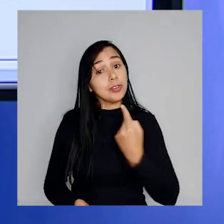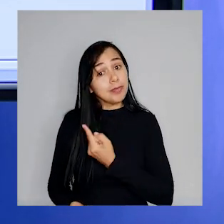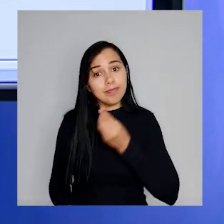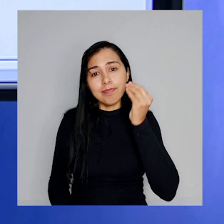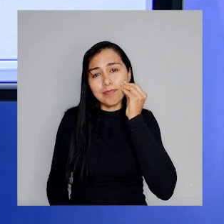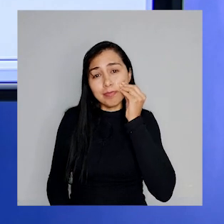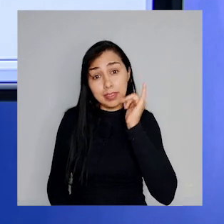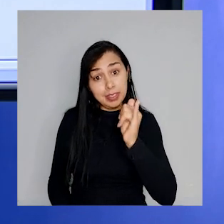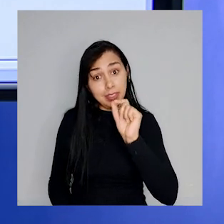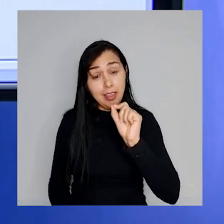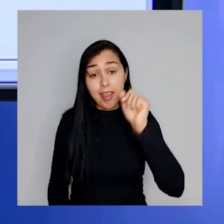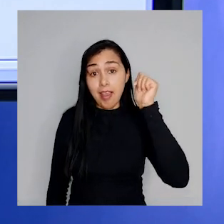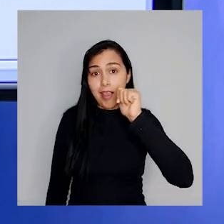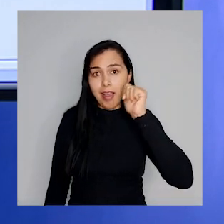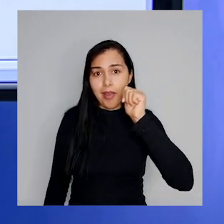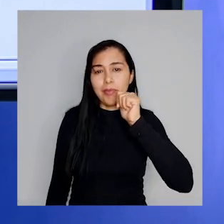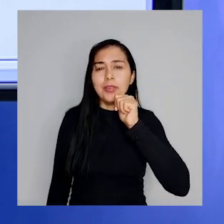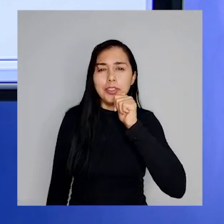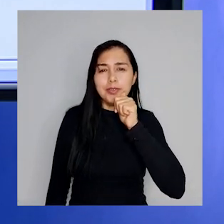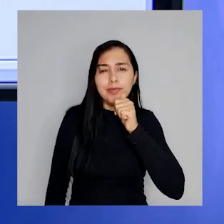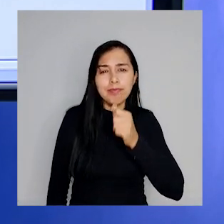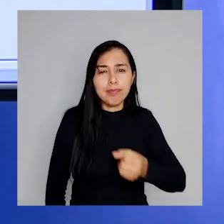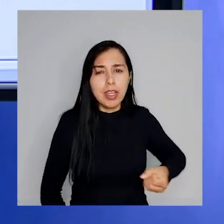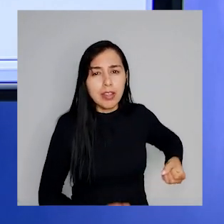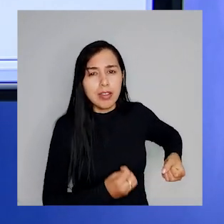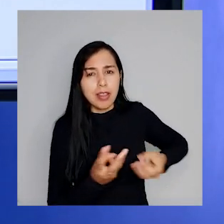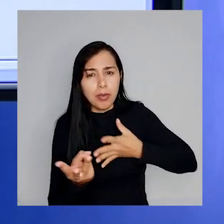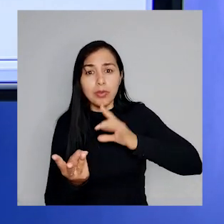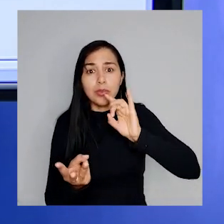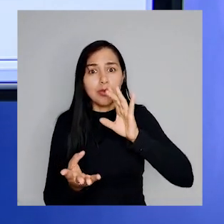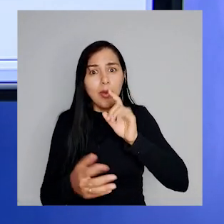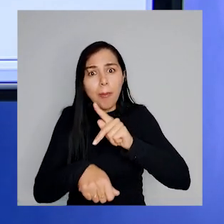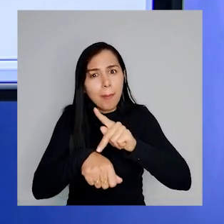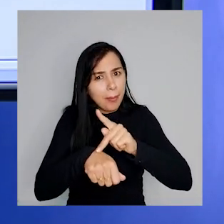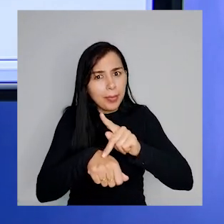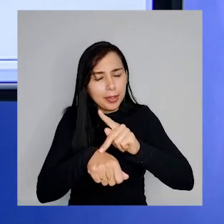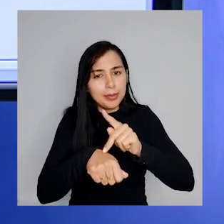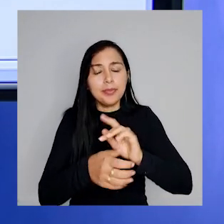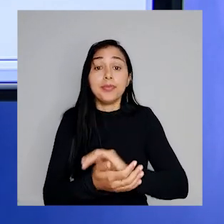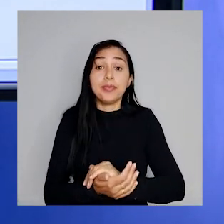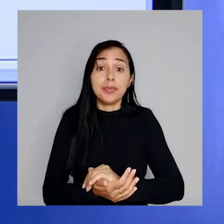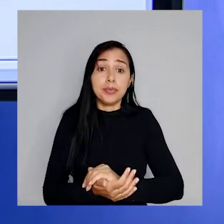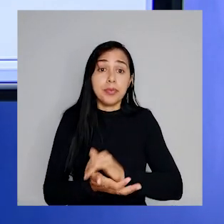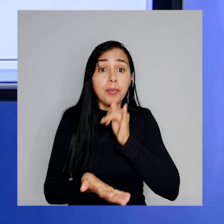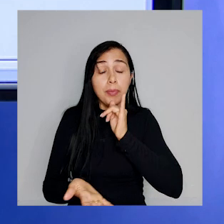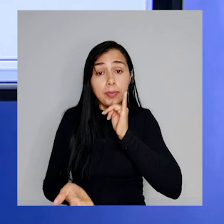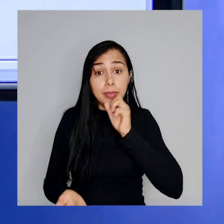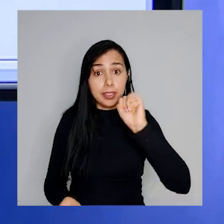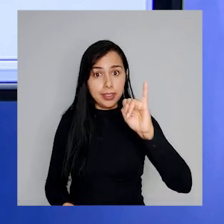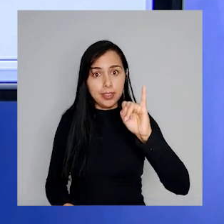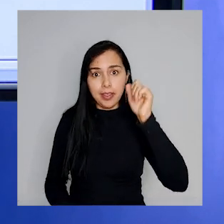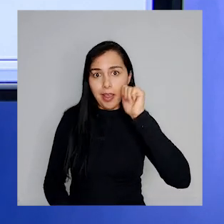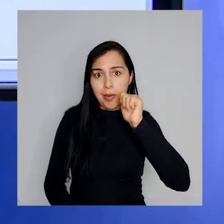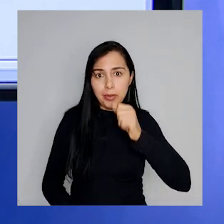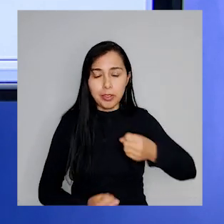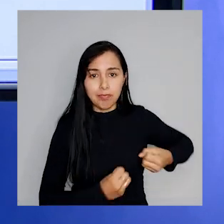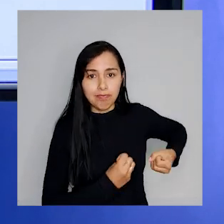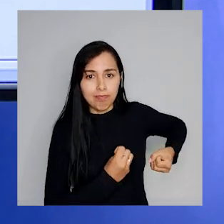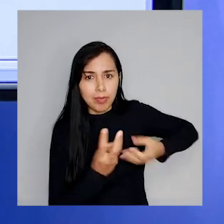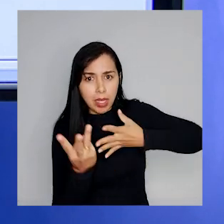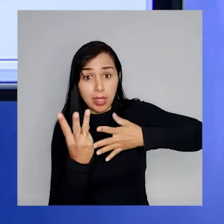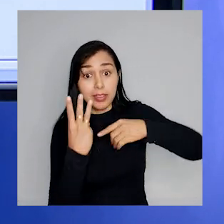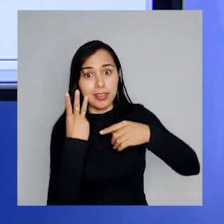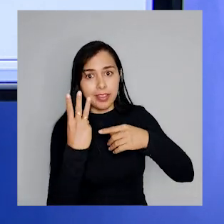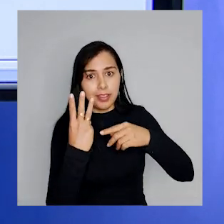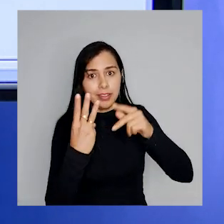derrubou somente pinos da cor preta depois disso. Então, 19, se eu derrubar 3 pinos da cor preta, eu vou